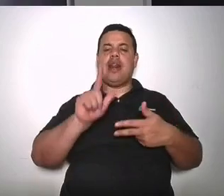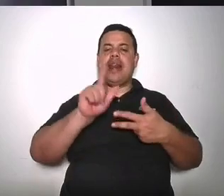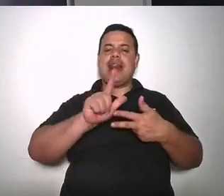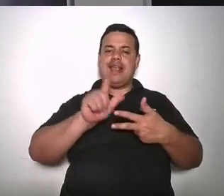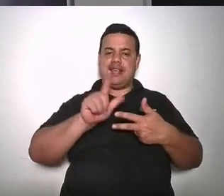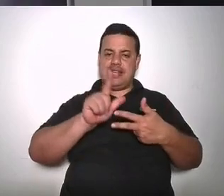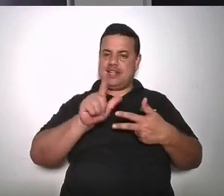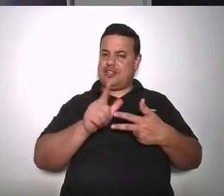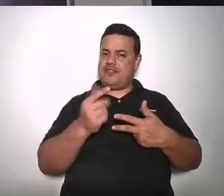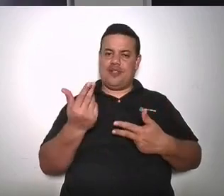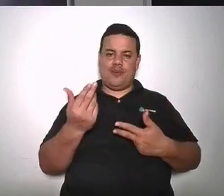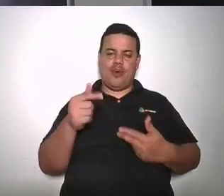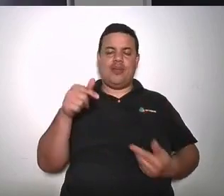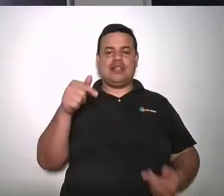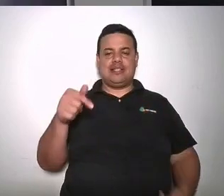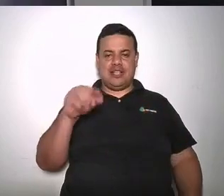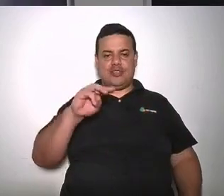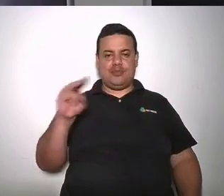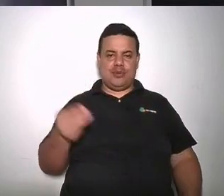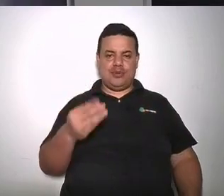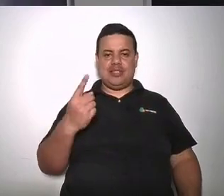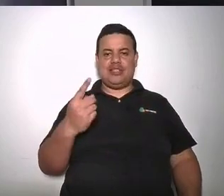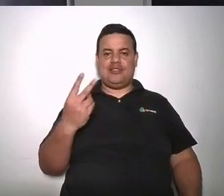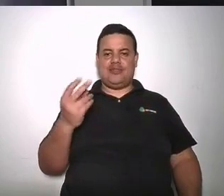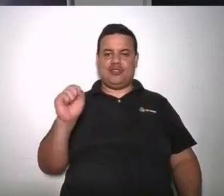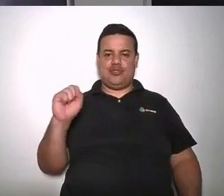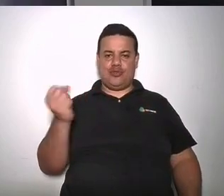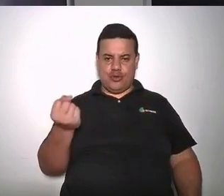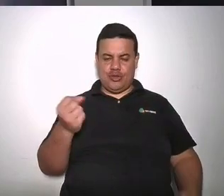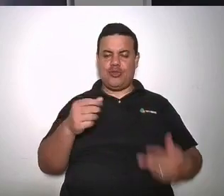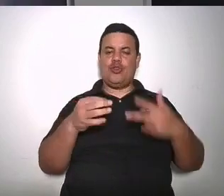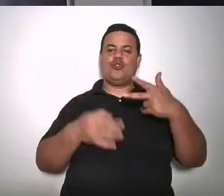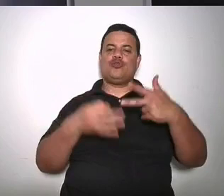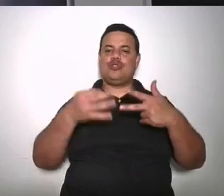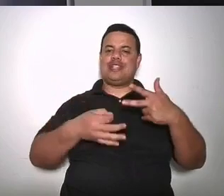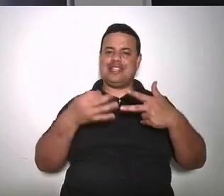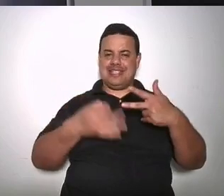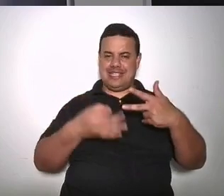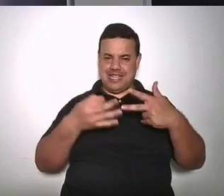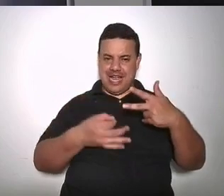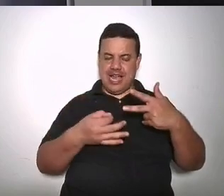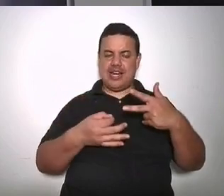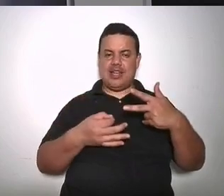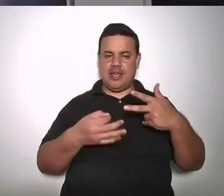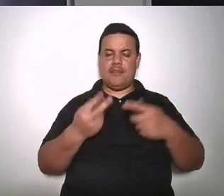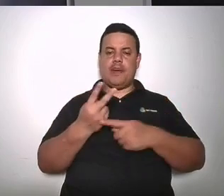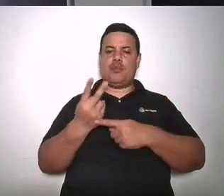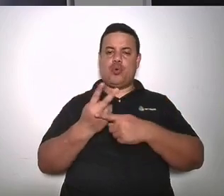valor, 7.128.000. Judiciária, lá para a Procuradoria Jurídica,